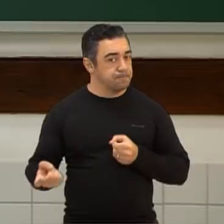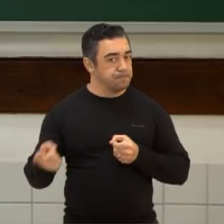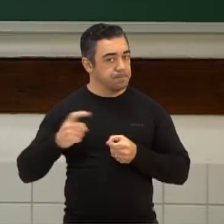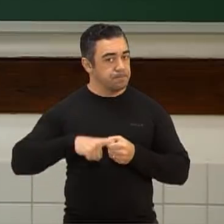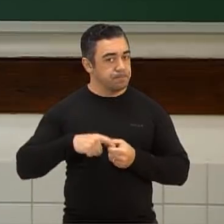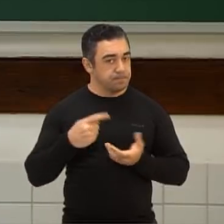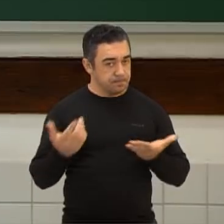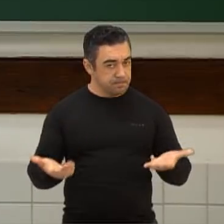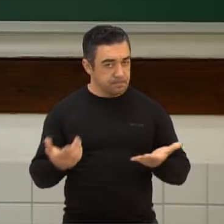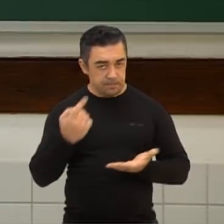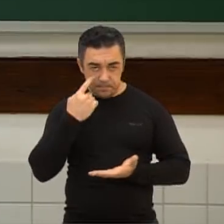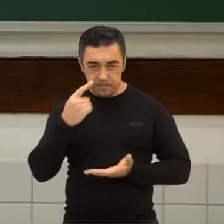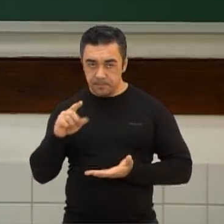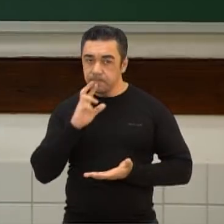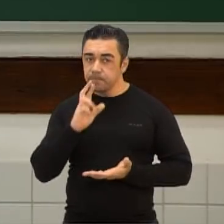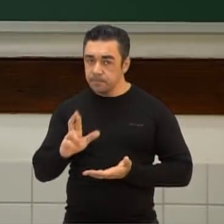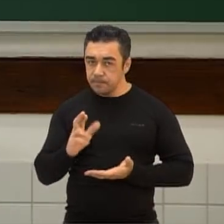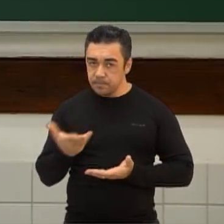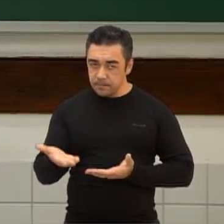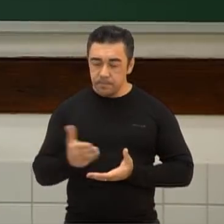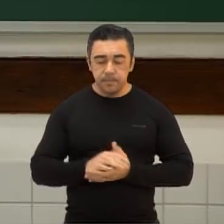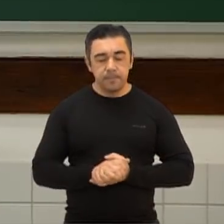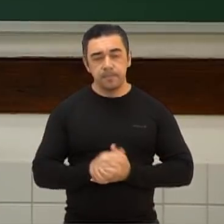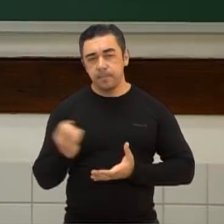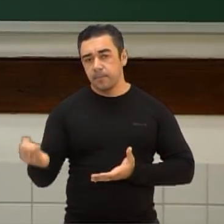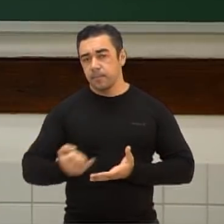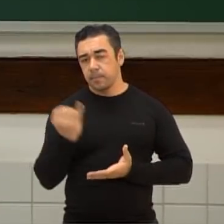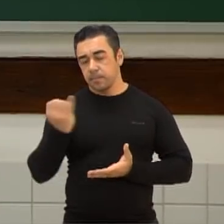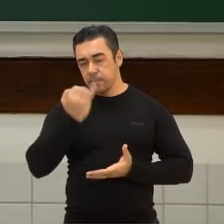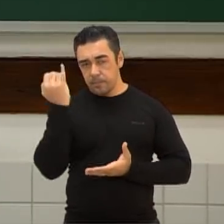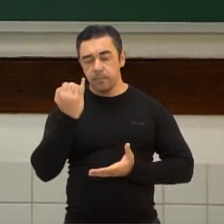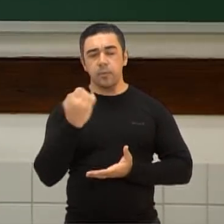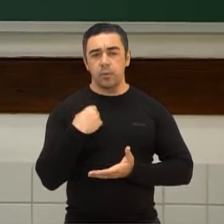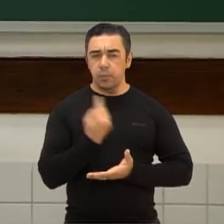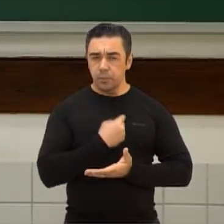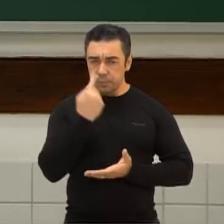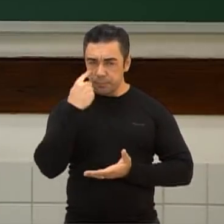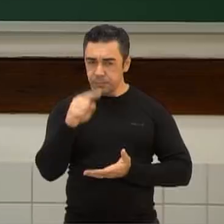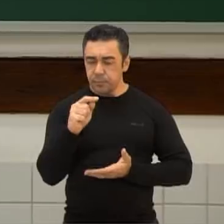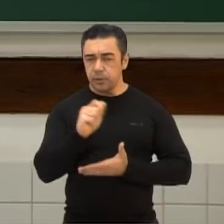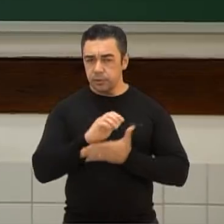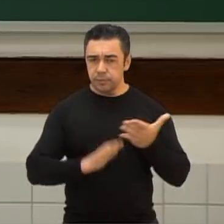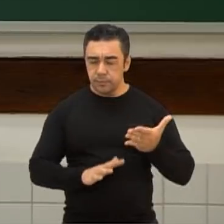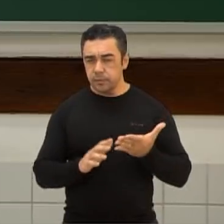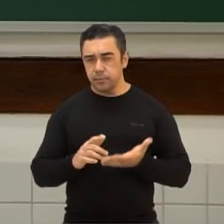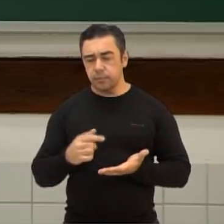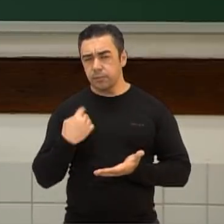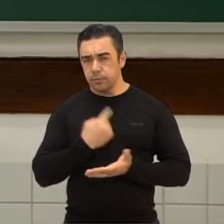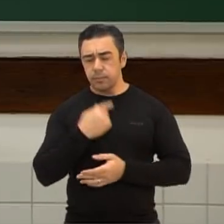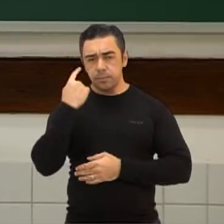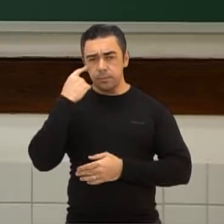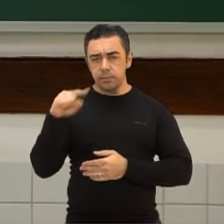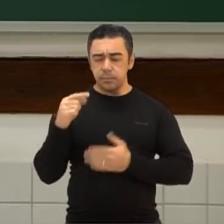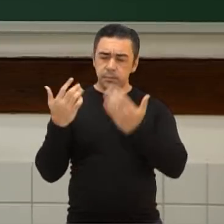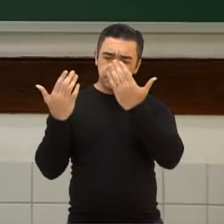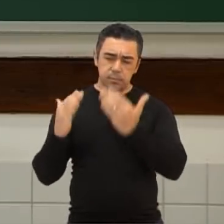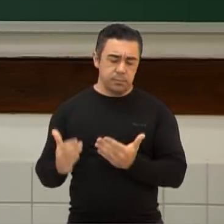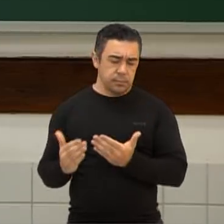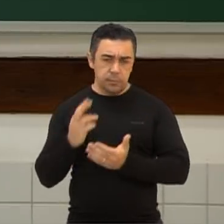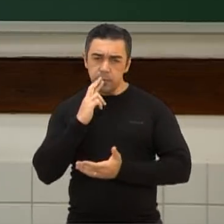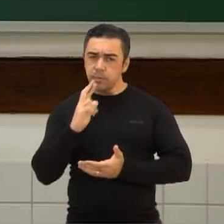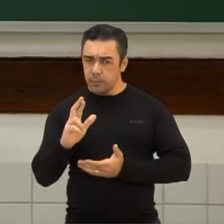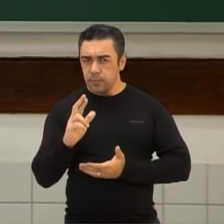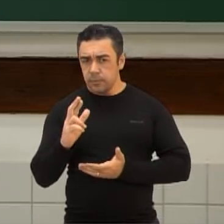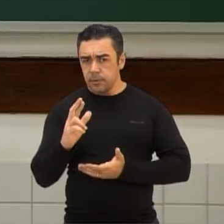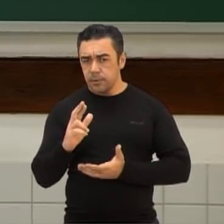Voltamos, vamos lá para a nossa resolução. É muito importante quando nós temos um exercício, a gente analisar essas